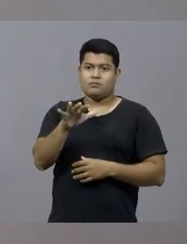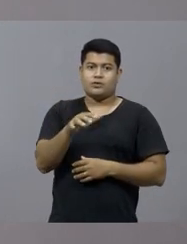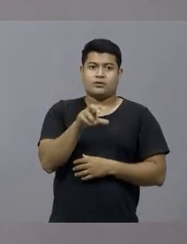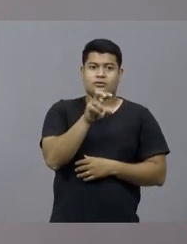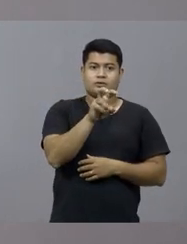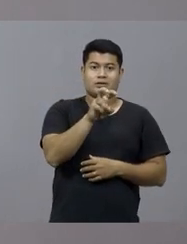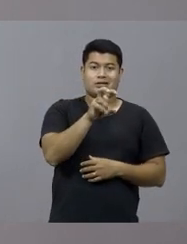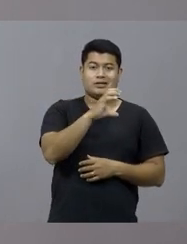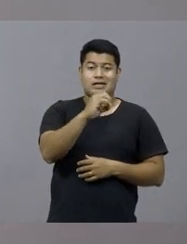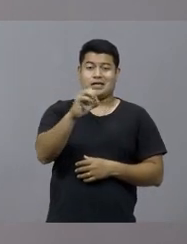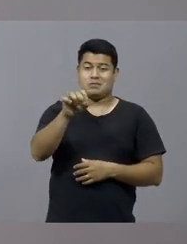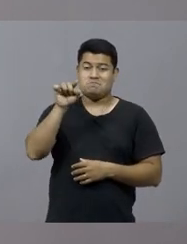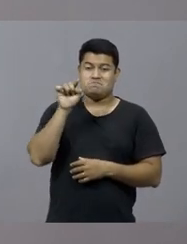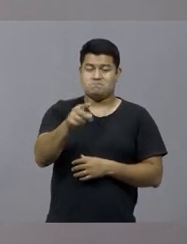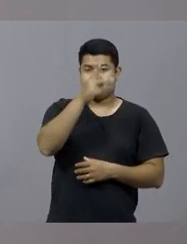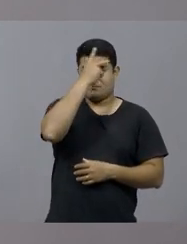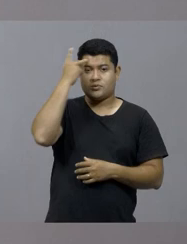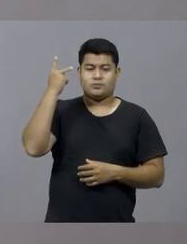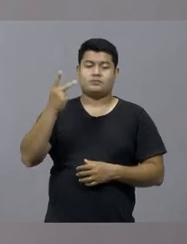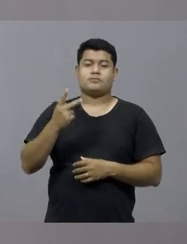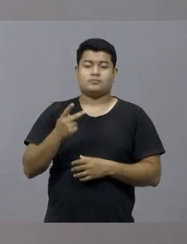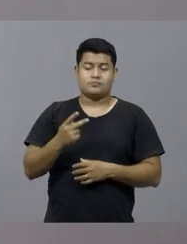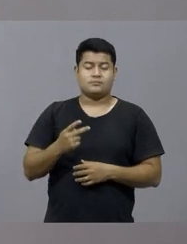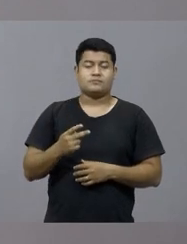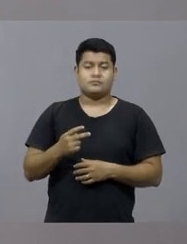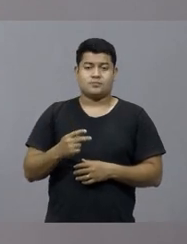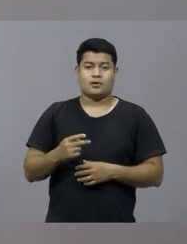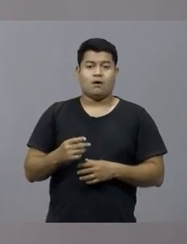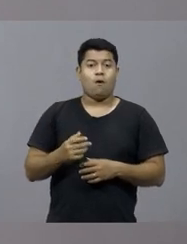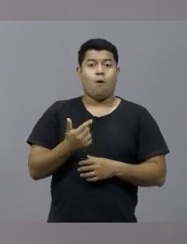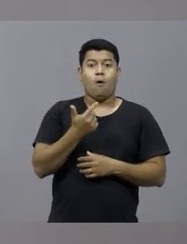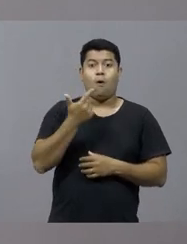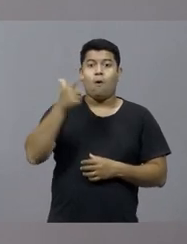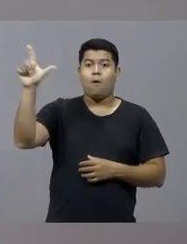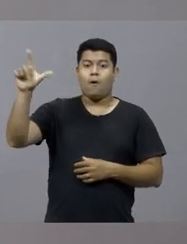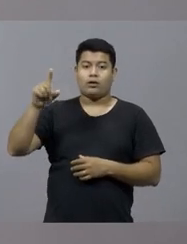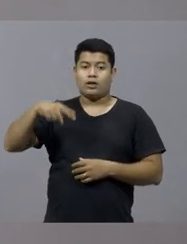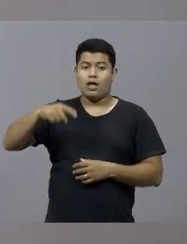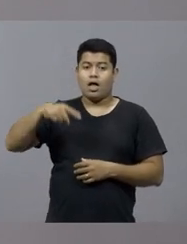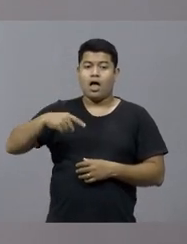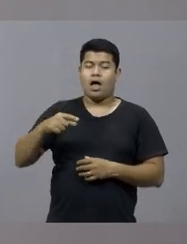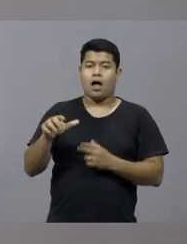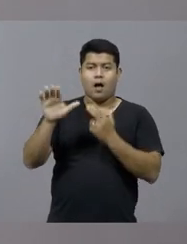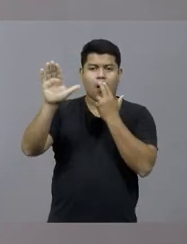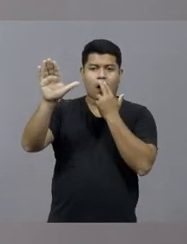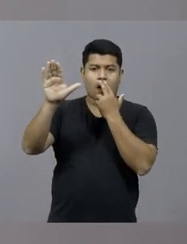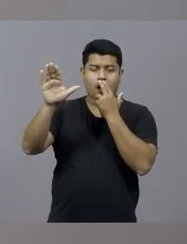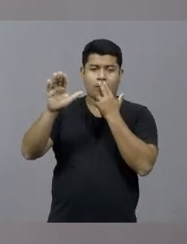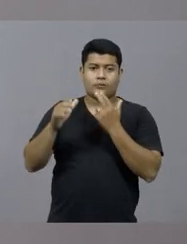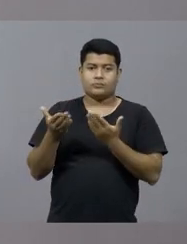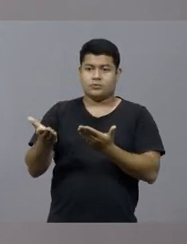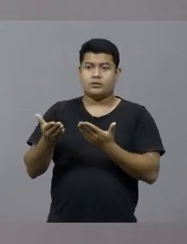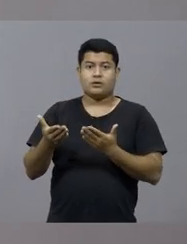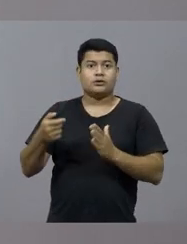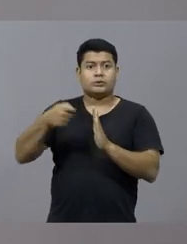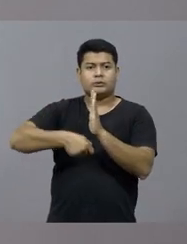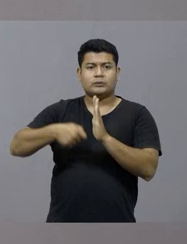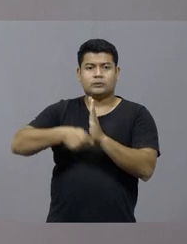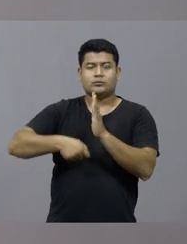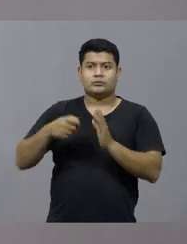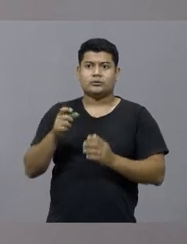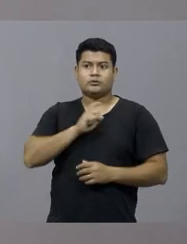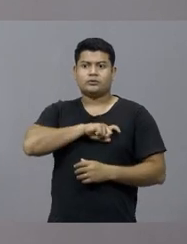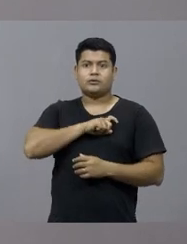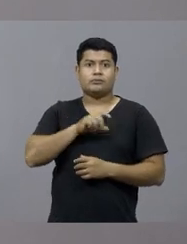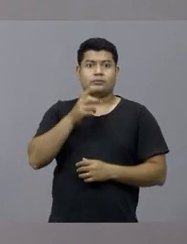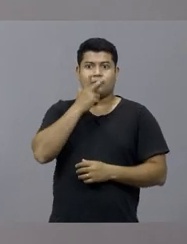pessoas. Outro exemplo disso é o próprio nazismo, que ele diz combater, que ele diz odiar, mas que aí parece reproduzir.